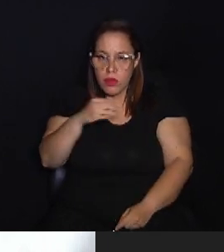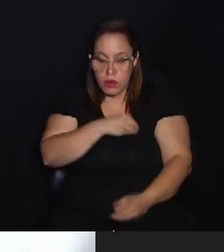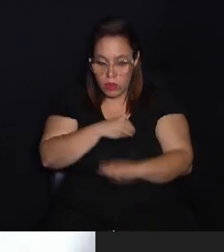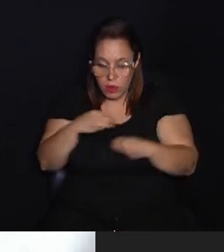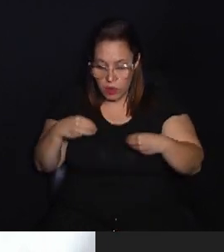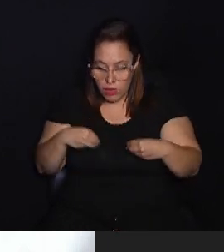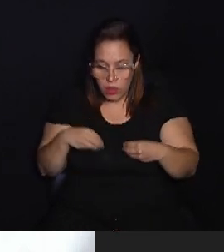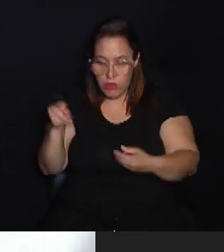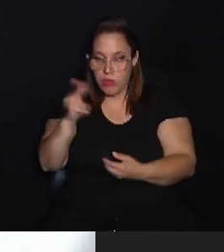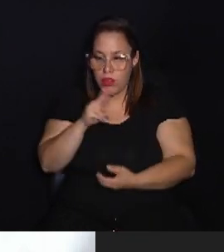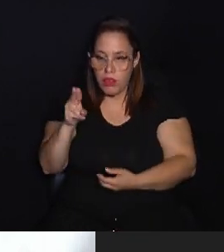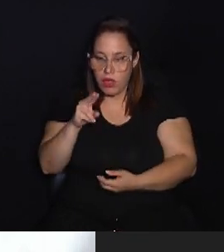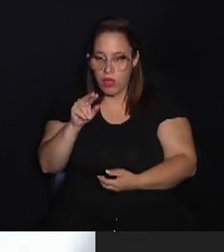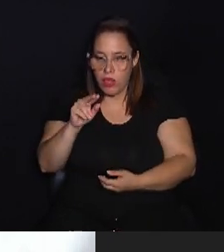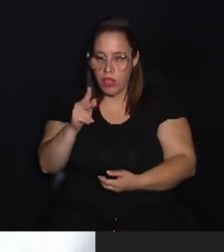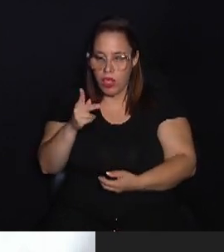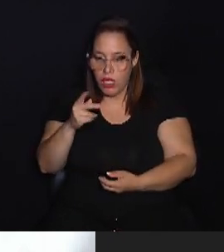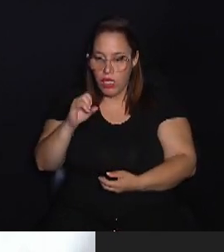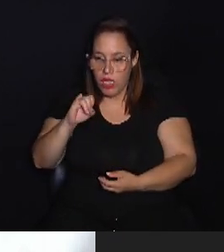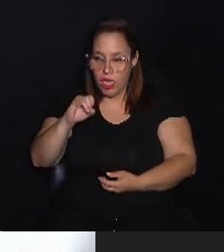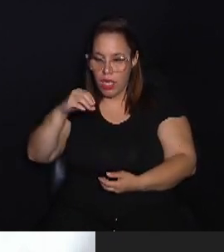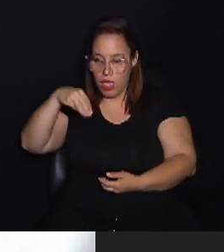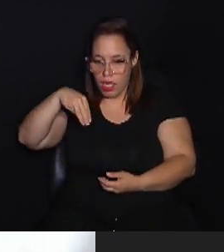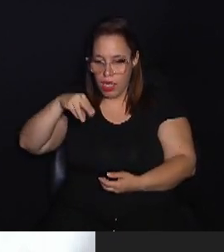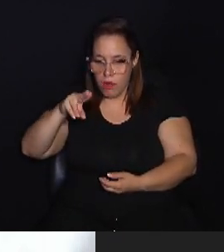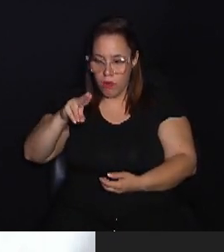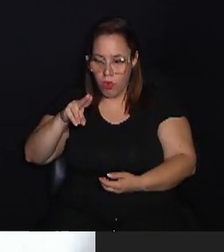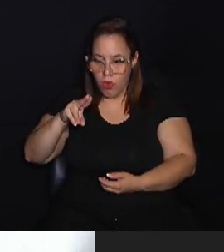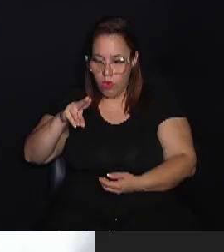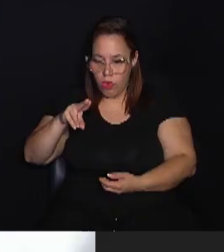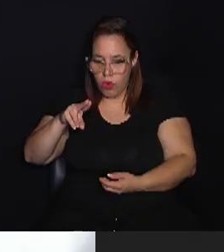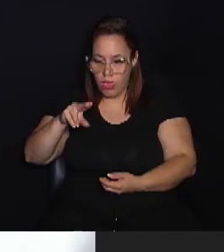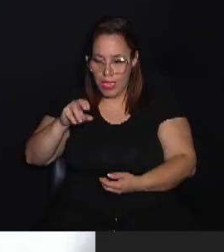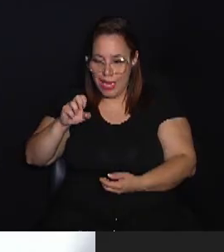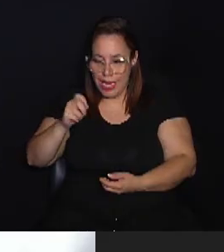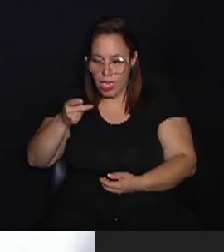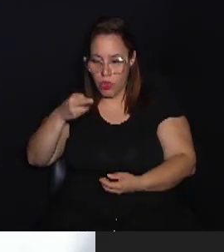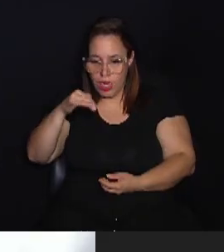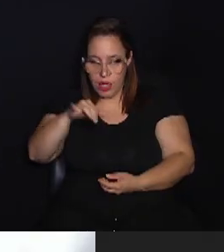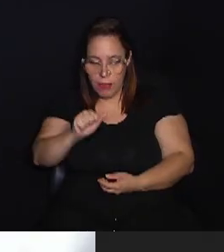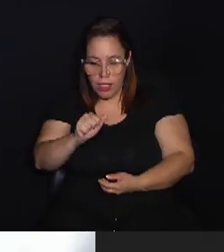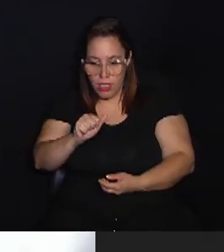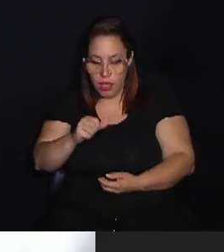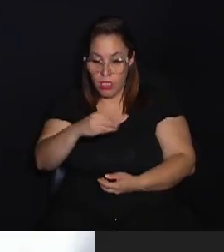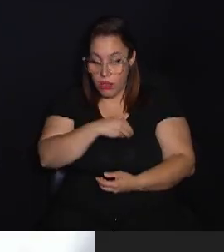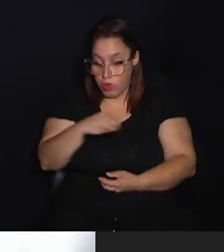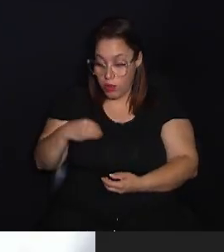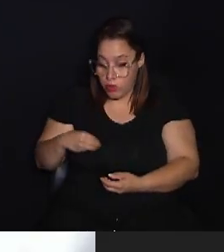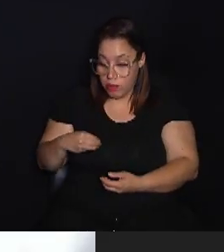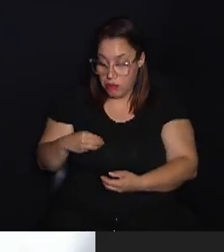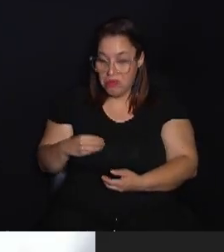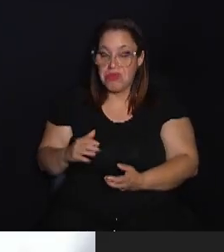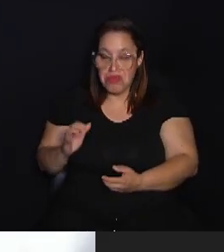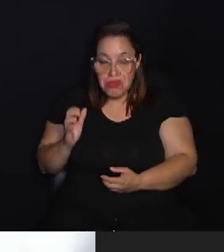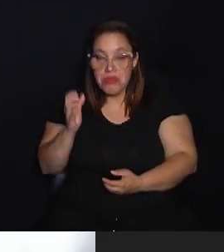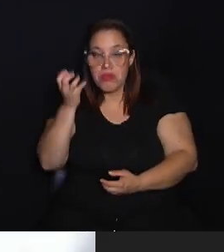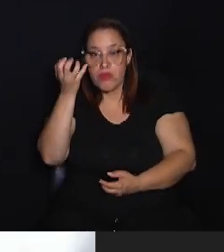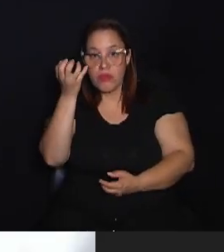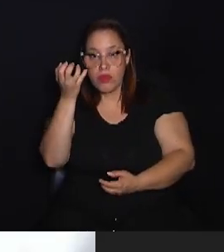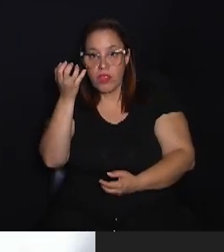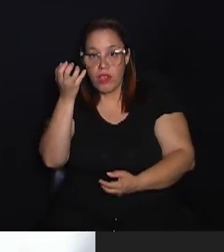que se chama imunohistoquímica. Esse exame, portanto, é realizado